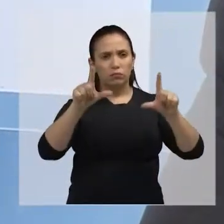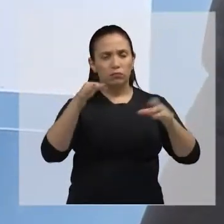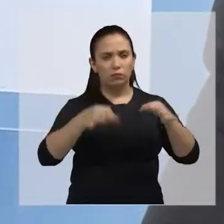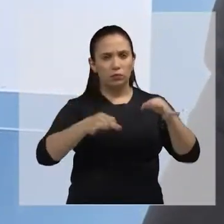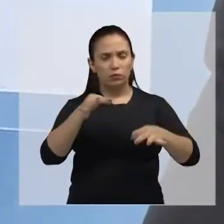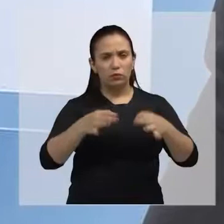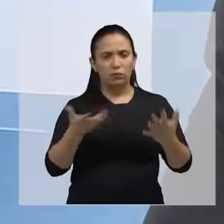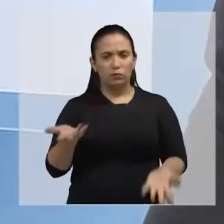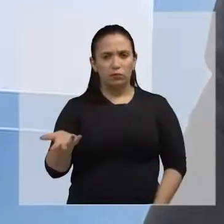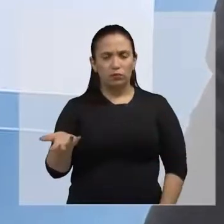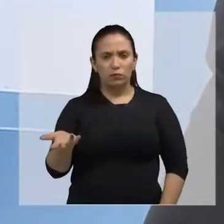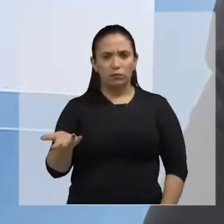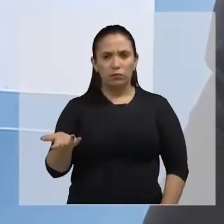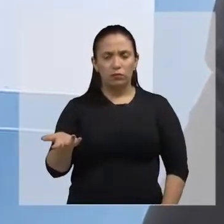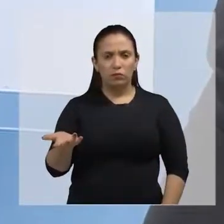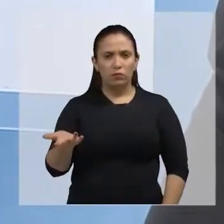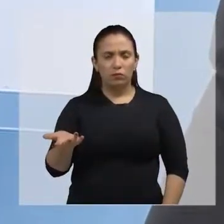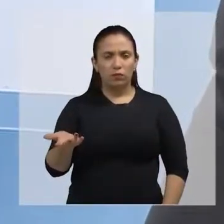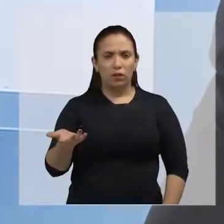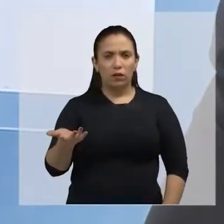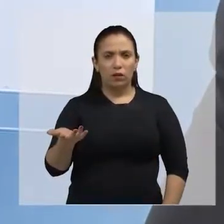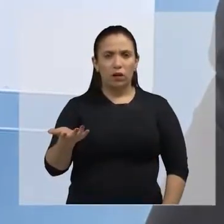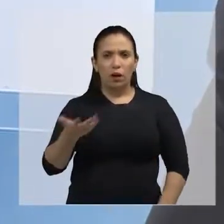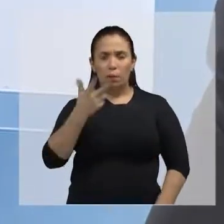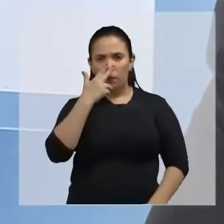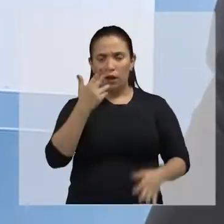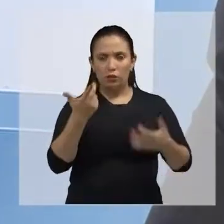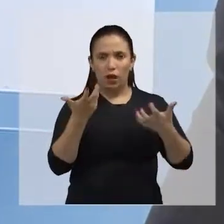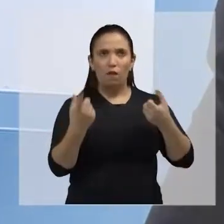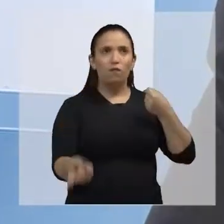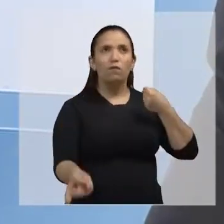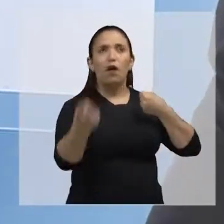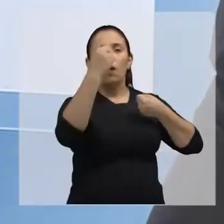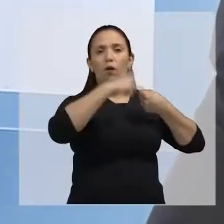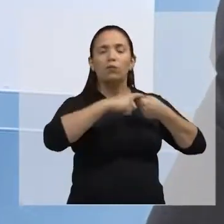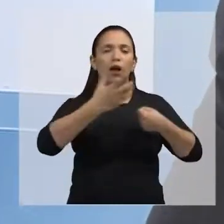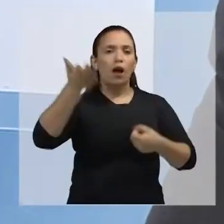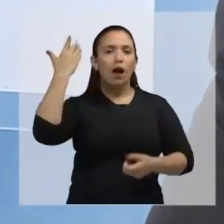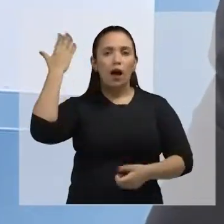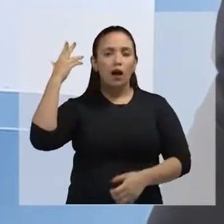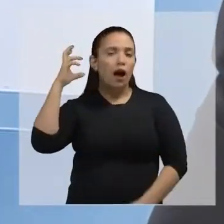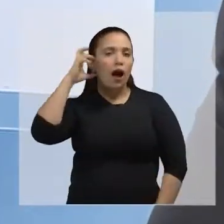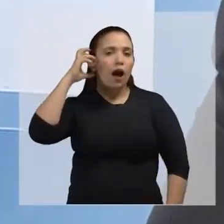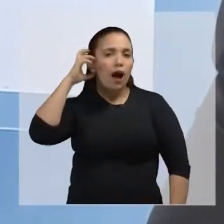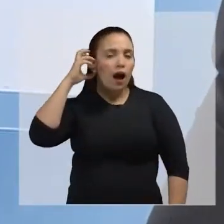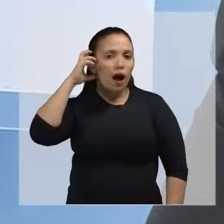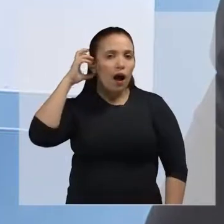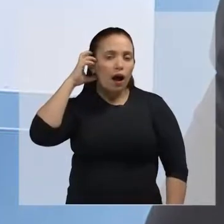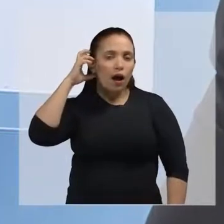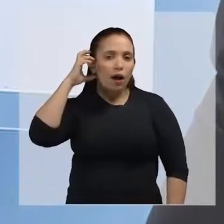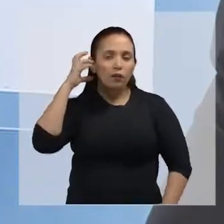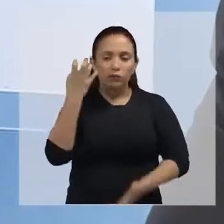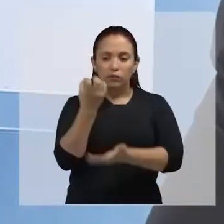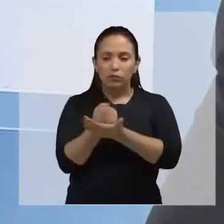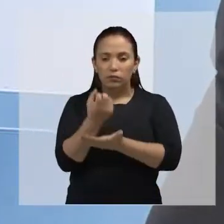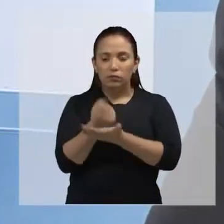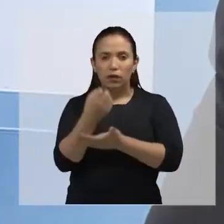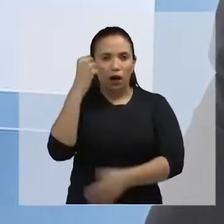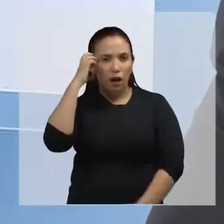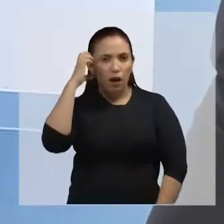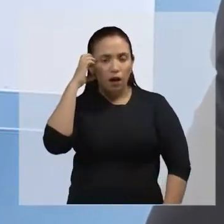Aí eu disse, só tem um jeito, rapaz. A gente voltar no tempo só tinha rádio e do tape, que a gente gravava e falava